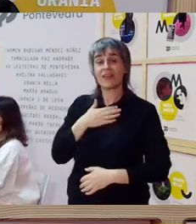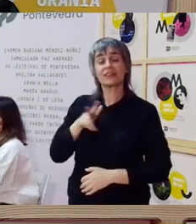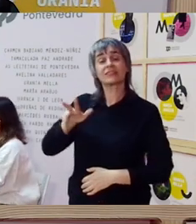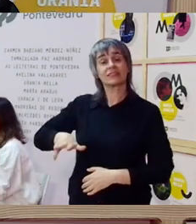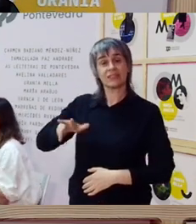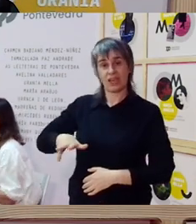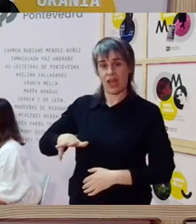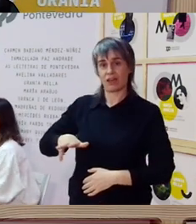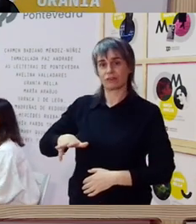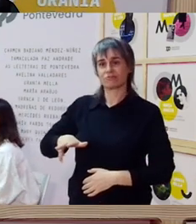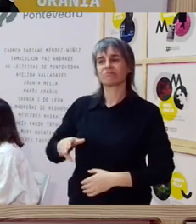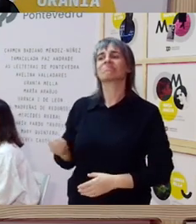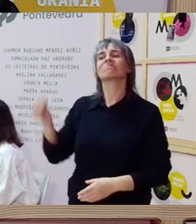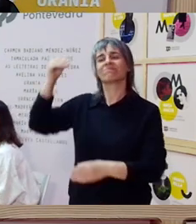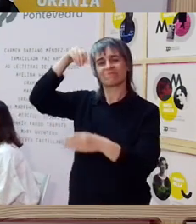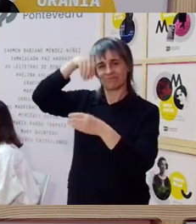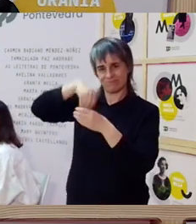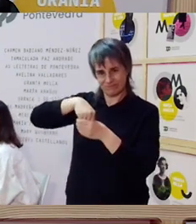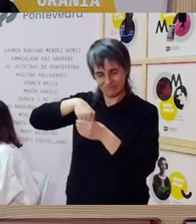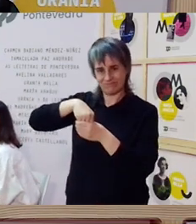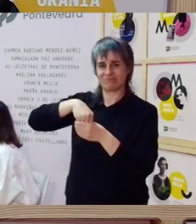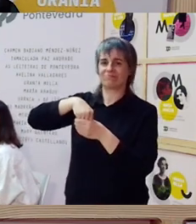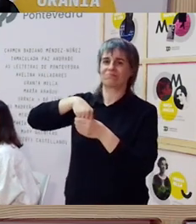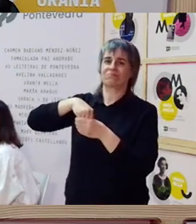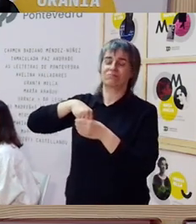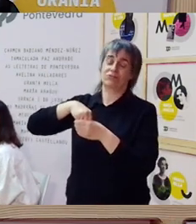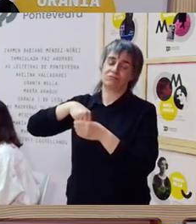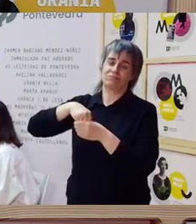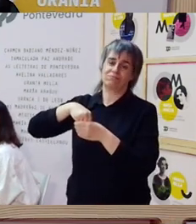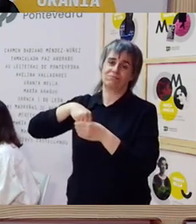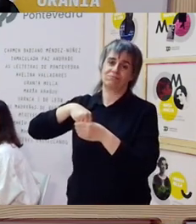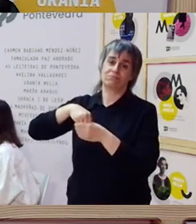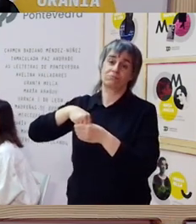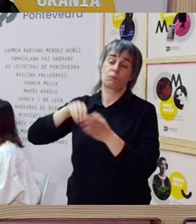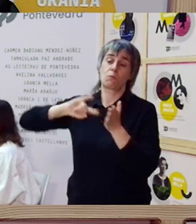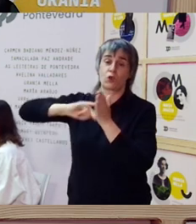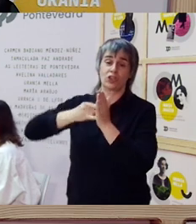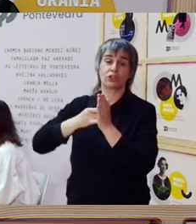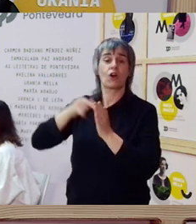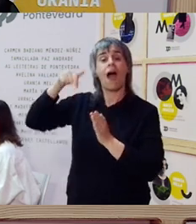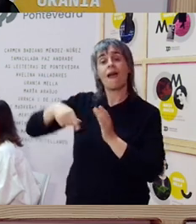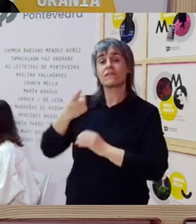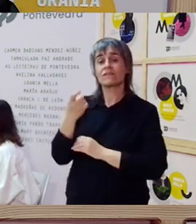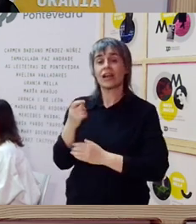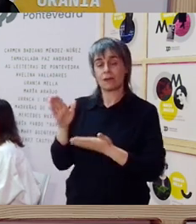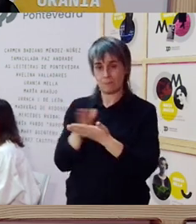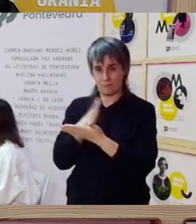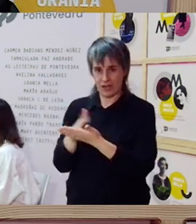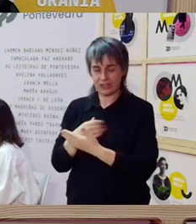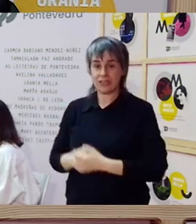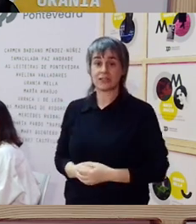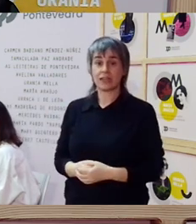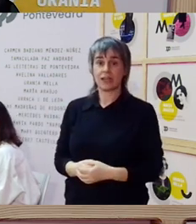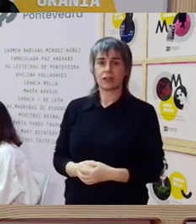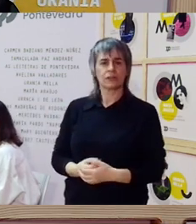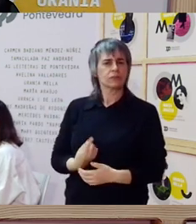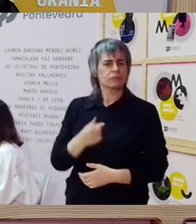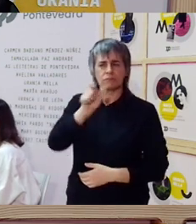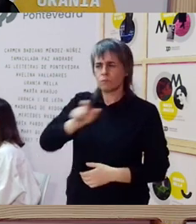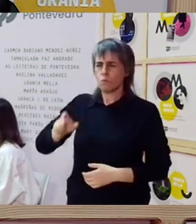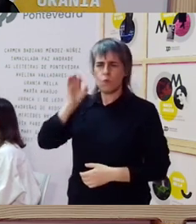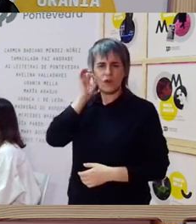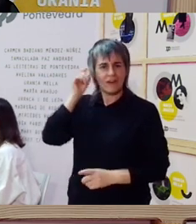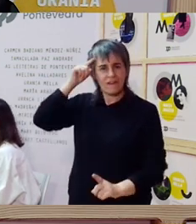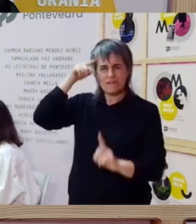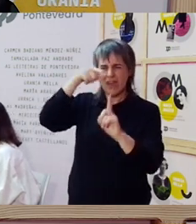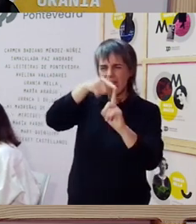Castellanos pase a formar parte da xenealoxía. De aquí faltan páxinas, se hai a mulleres referentes, esta é